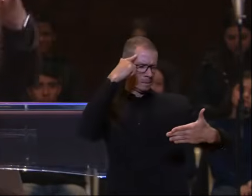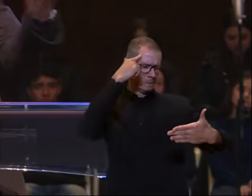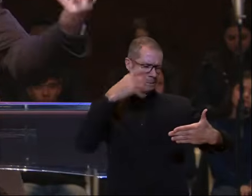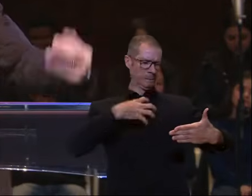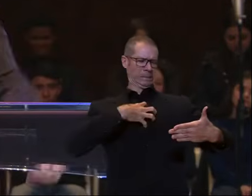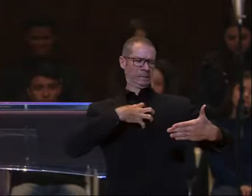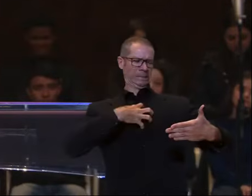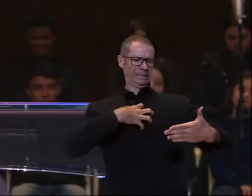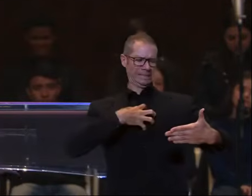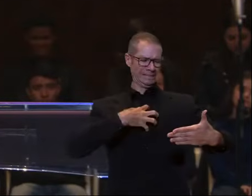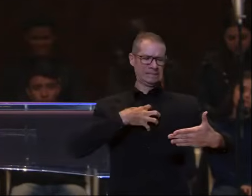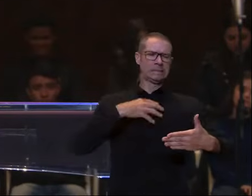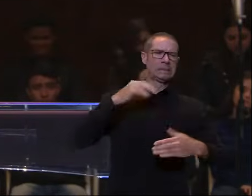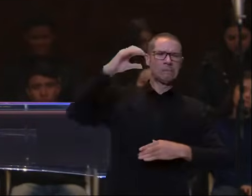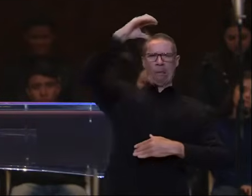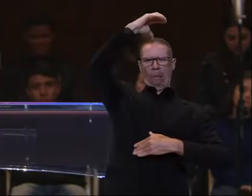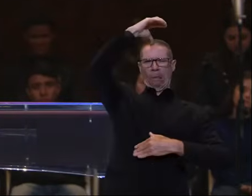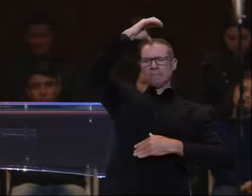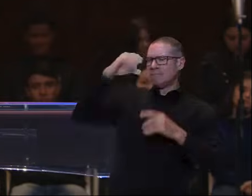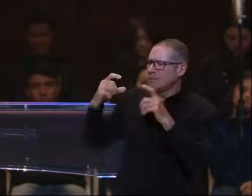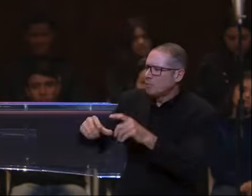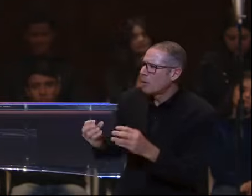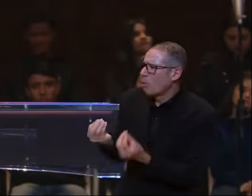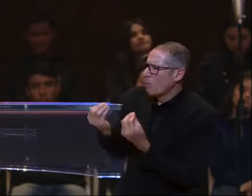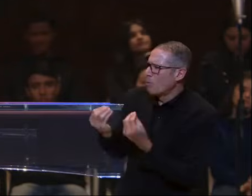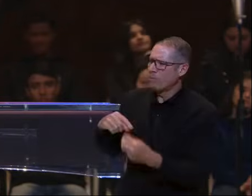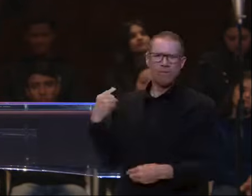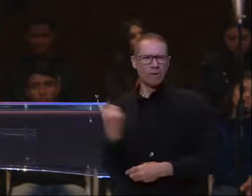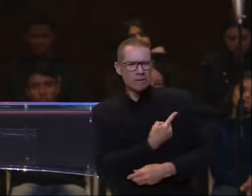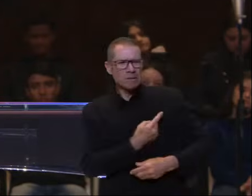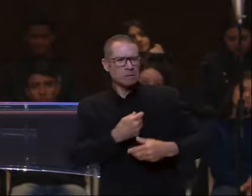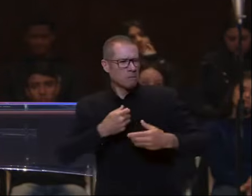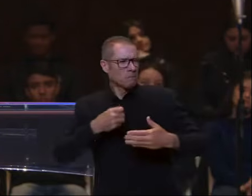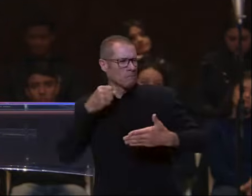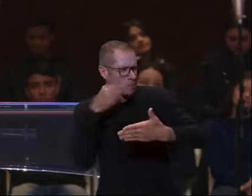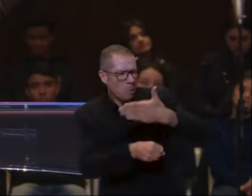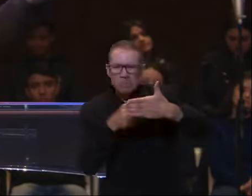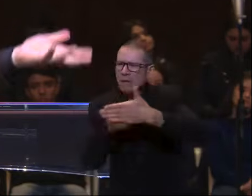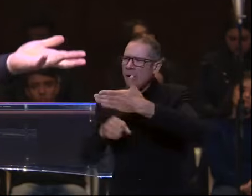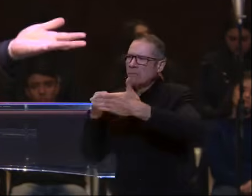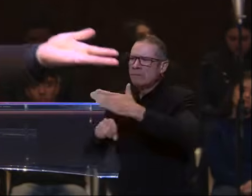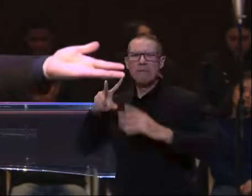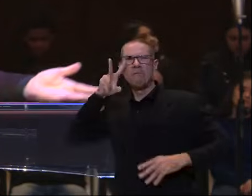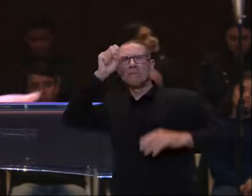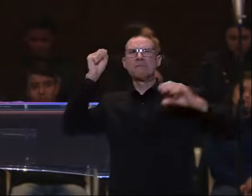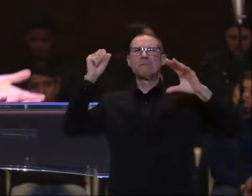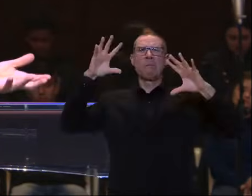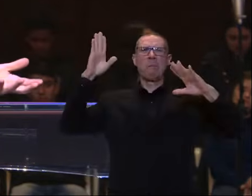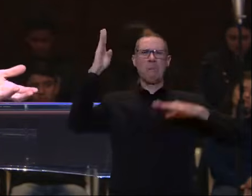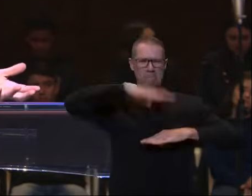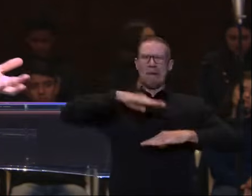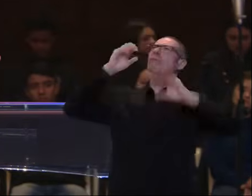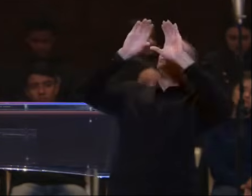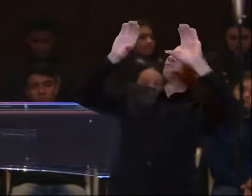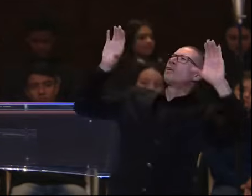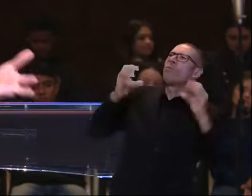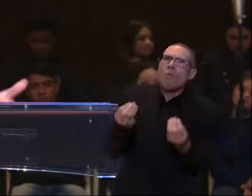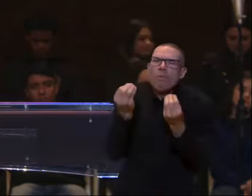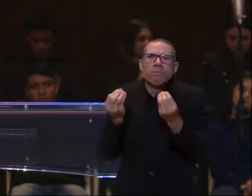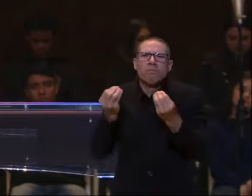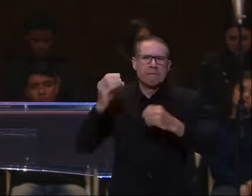provocou. Que lugar é esse? Como assim, a gente luta com forças do mal no céu? O